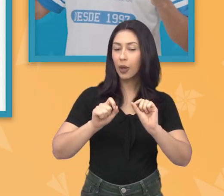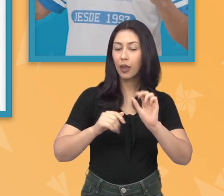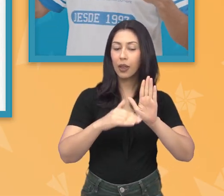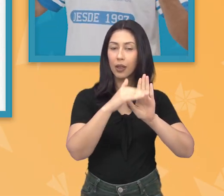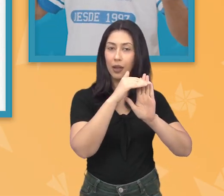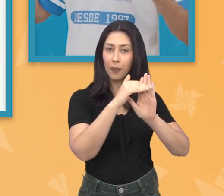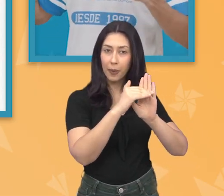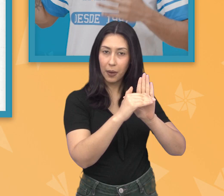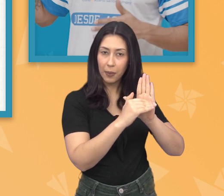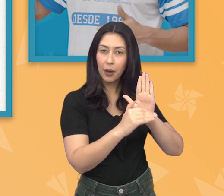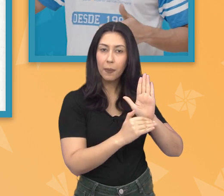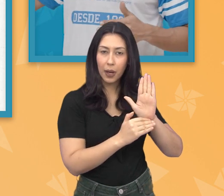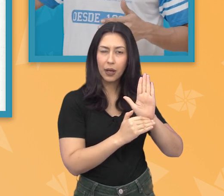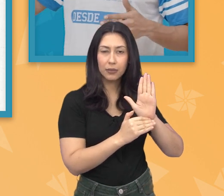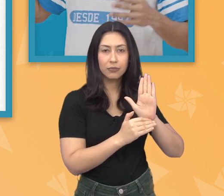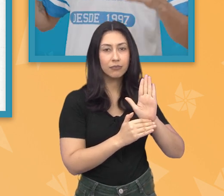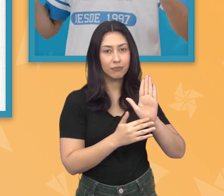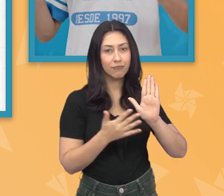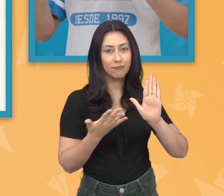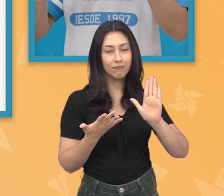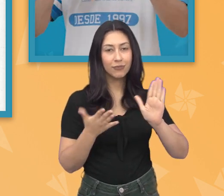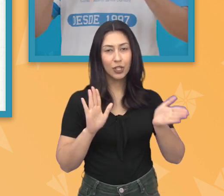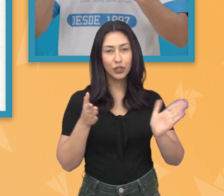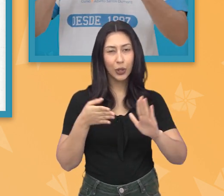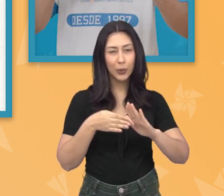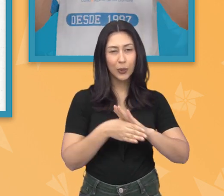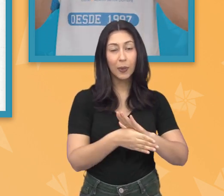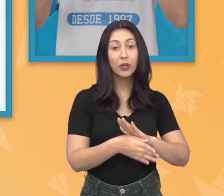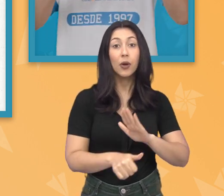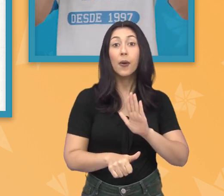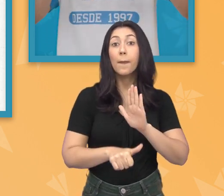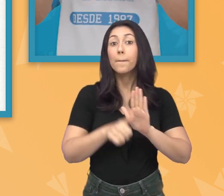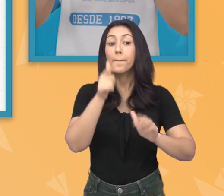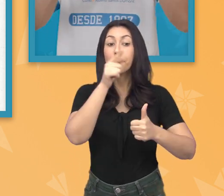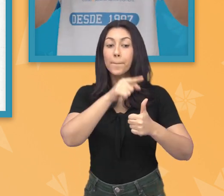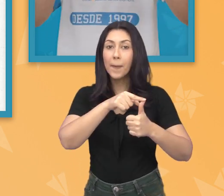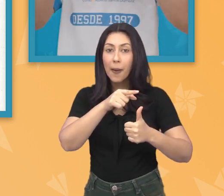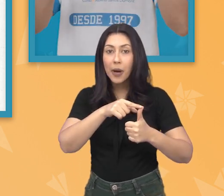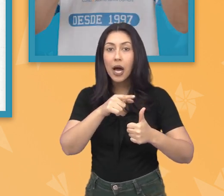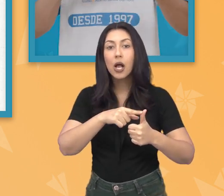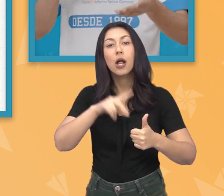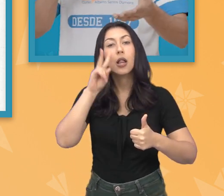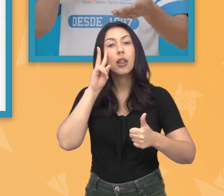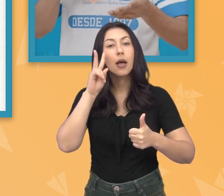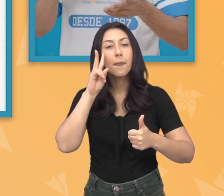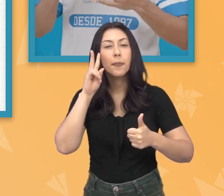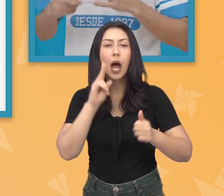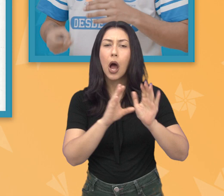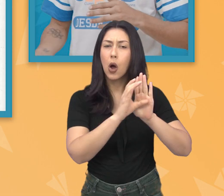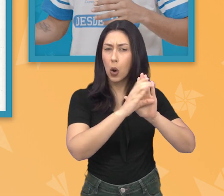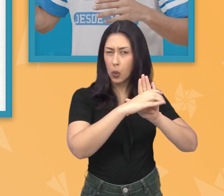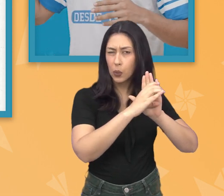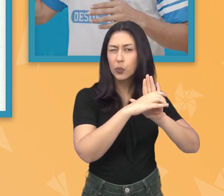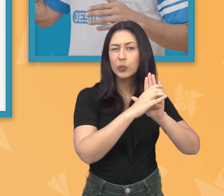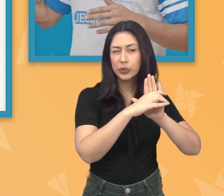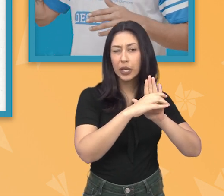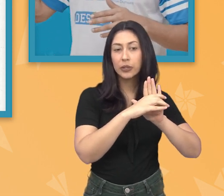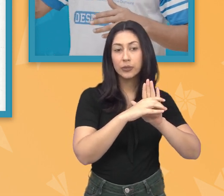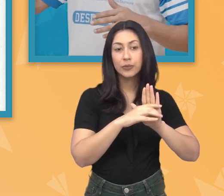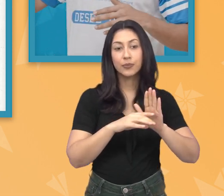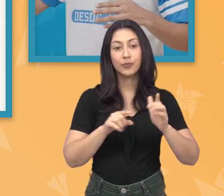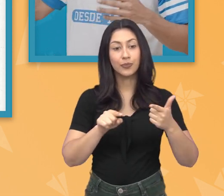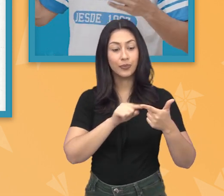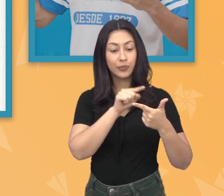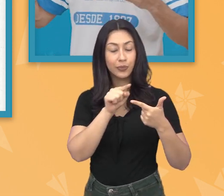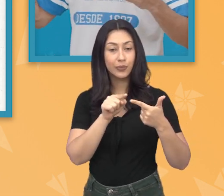alguns tópicos, como de padrão. No começo vou relembrar alguns conceitos que a gente já viu e aqui algumas aulas abordadas aqui, né? E também